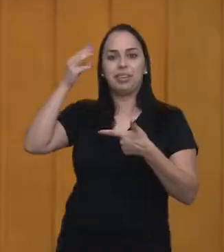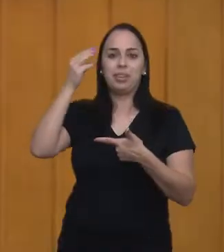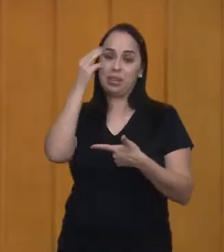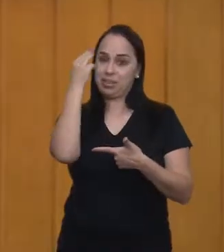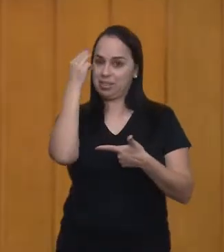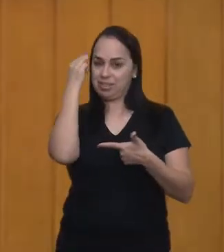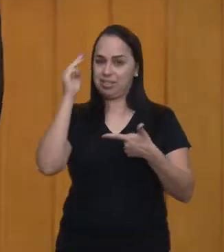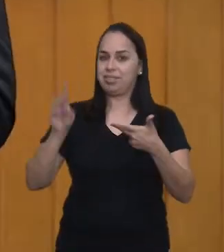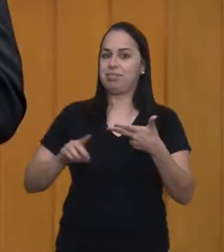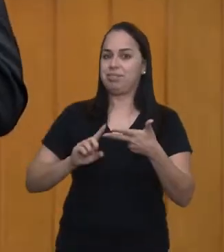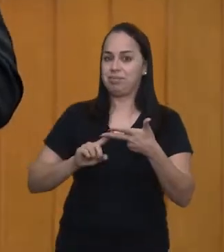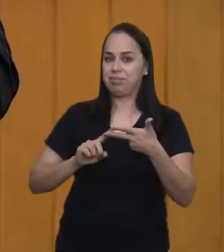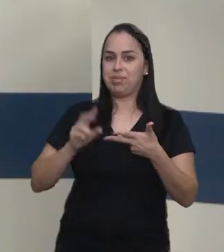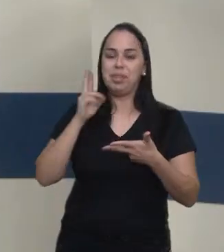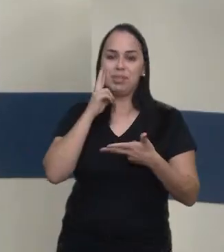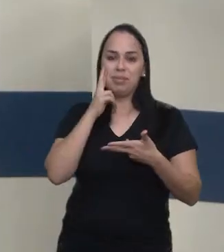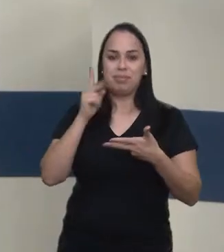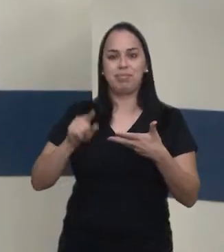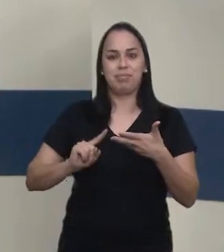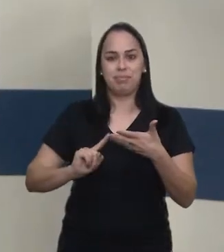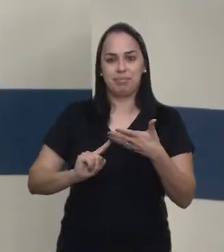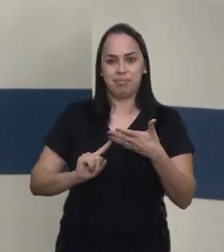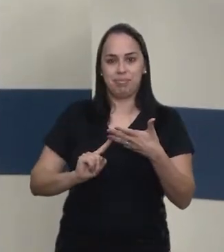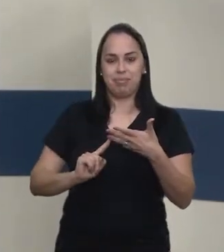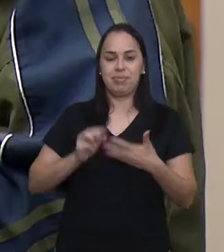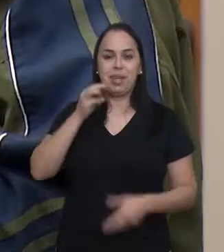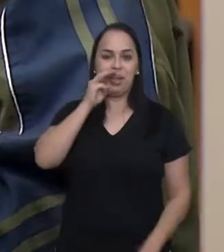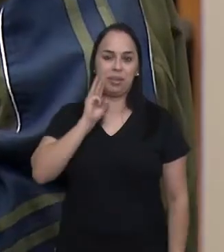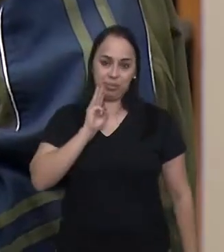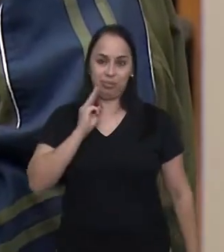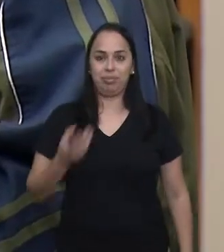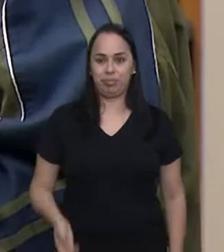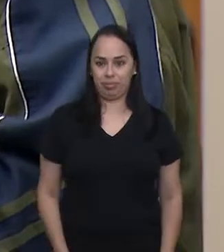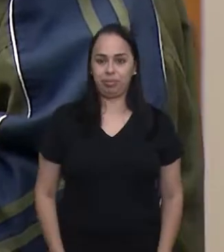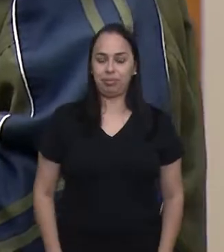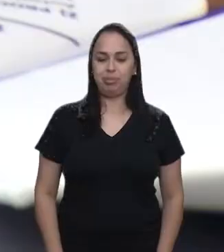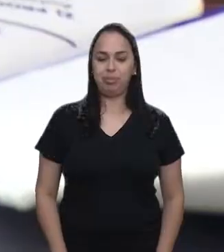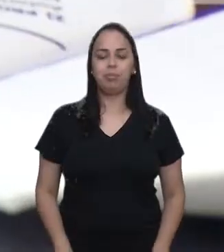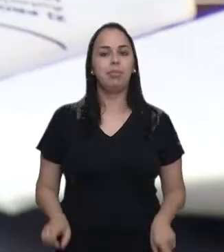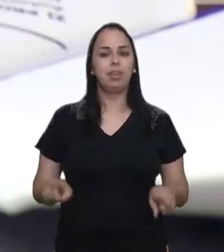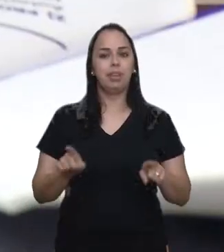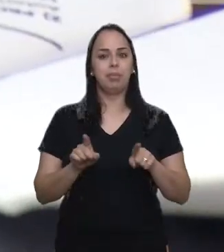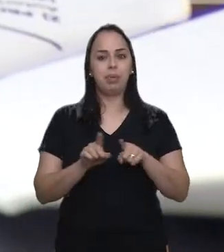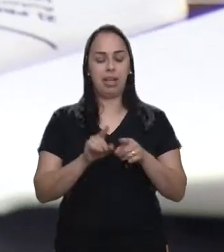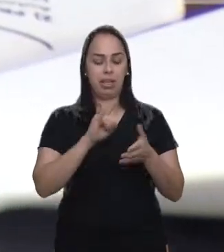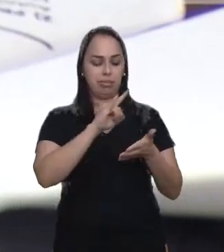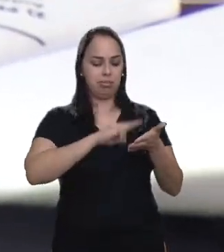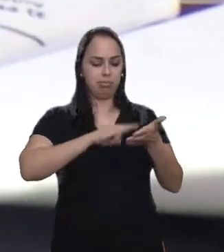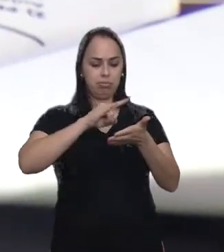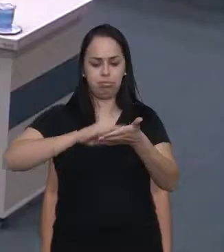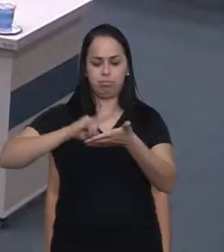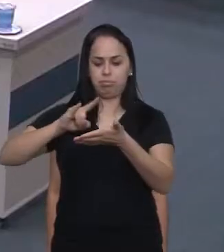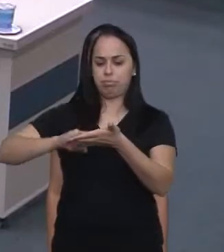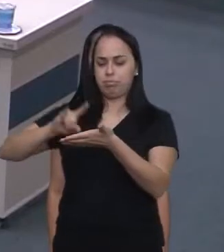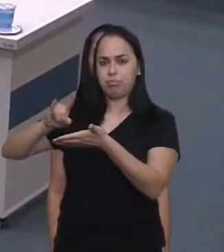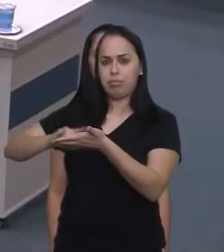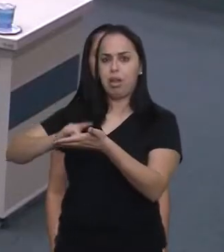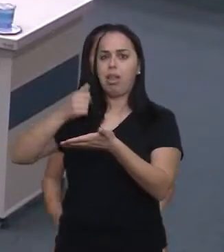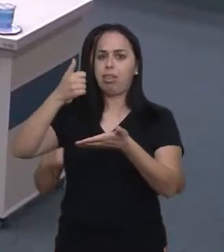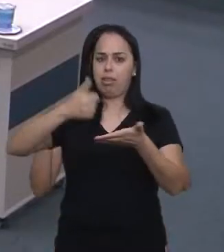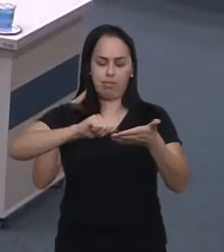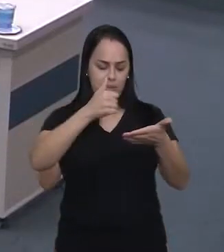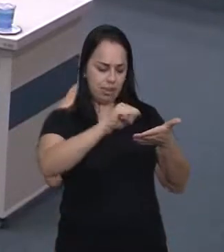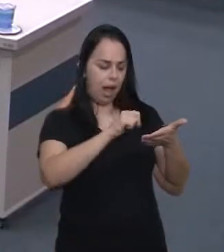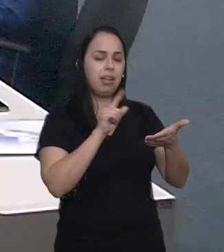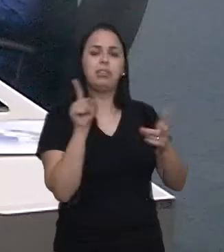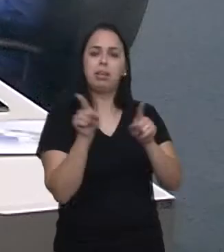Garcia, Milton Vieira Filho, Renato Santiago e Walter Hayashi. Outros documentos também foram apreciados